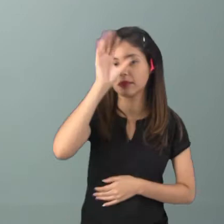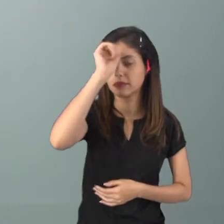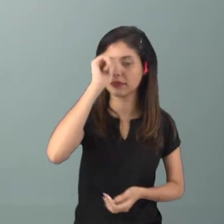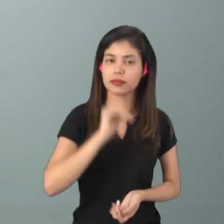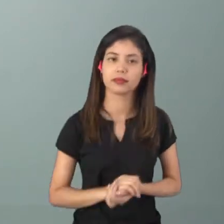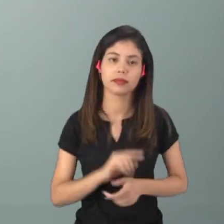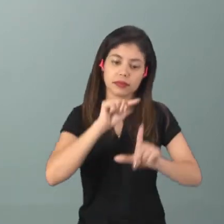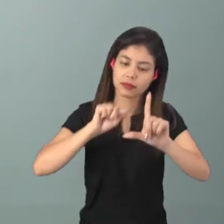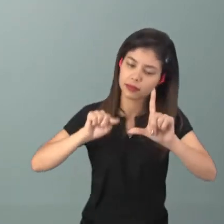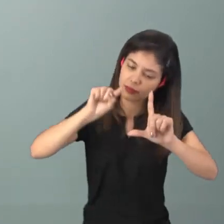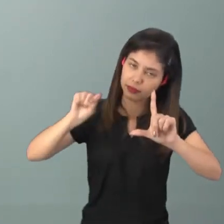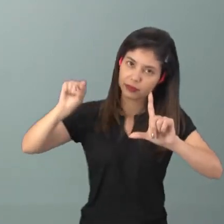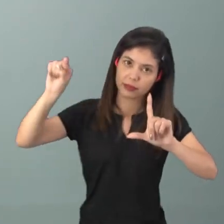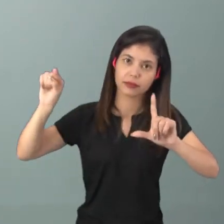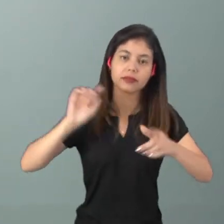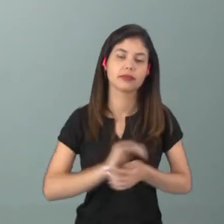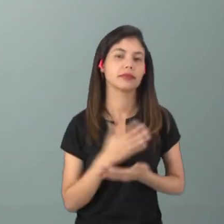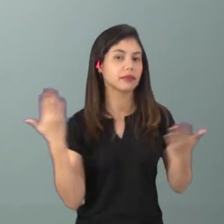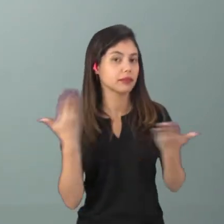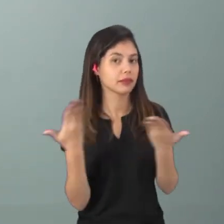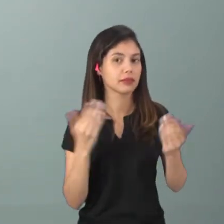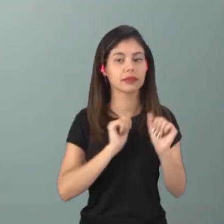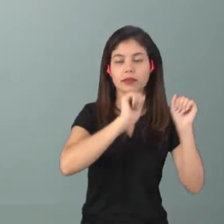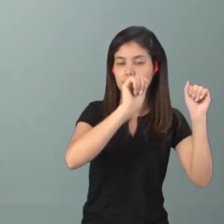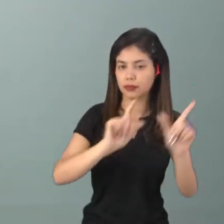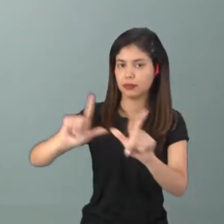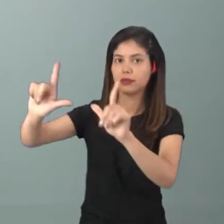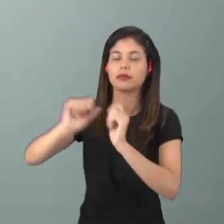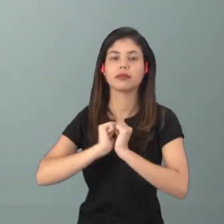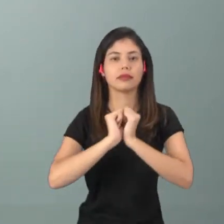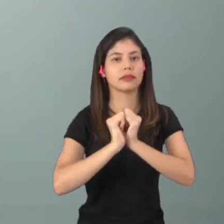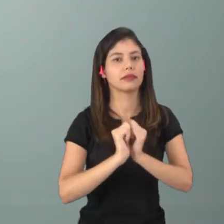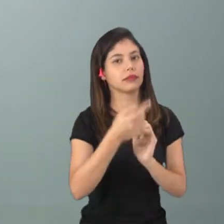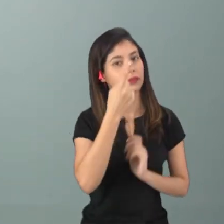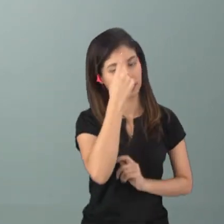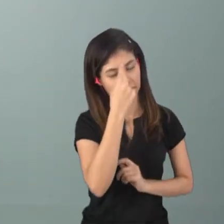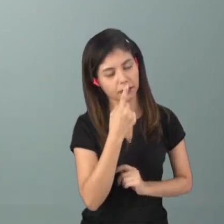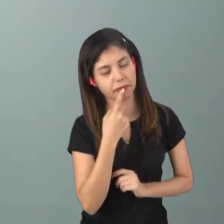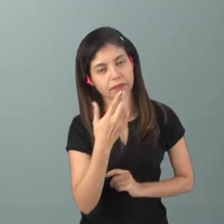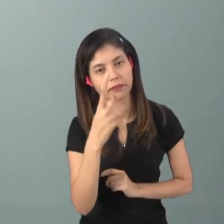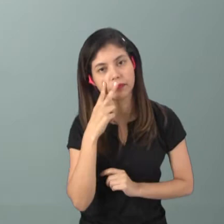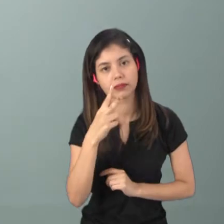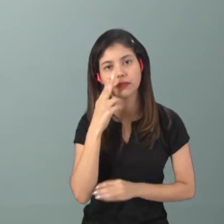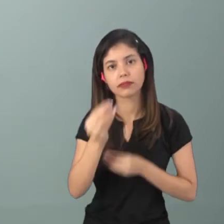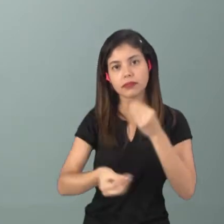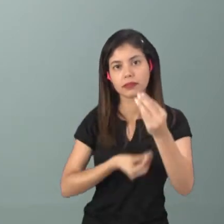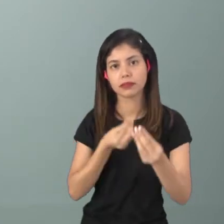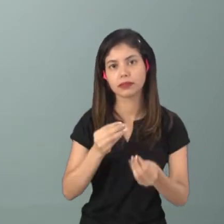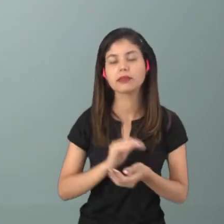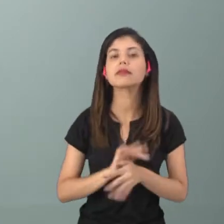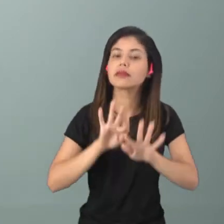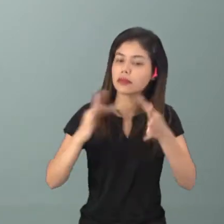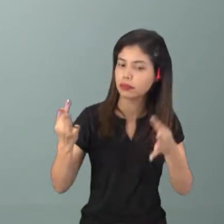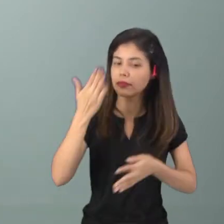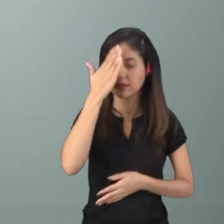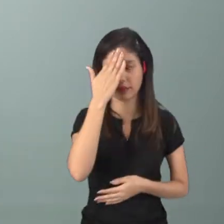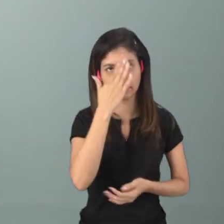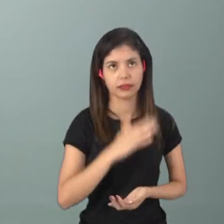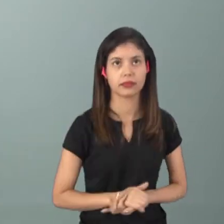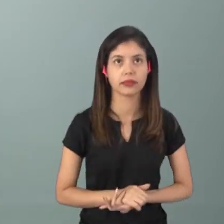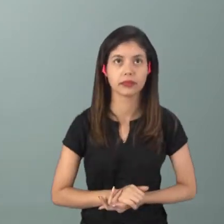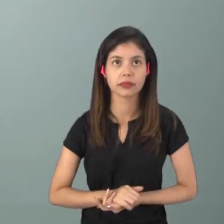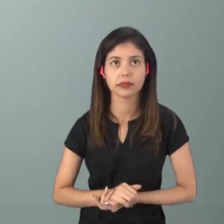aprender sobre gráficos. Então acompanha comigo aí na sua telinha que você vai ver como vai ser simples de você